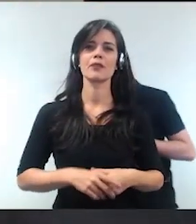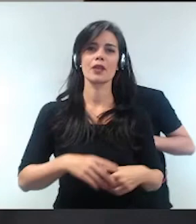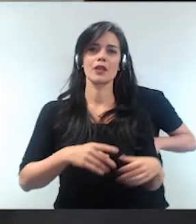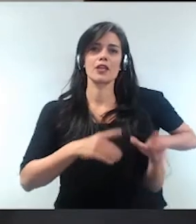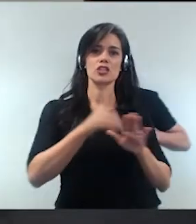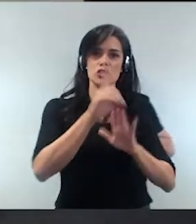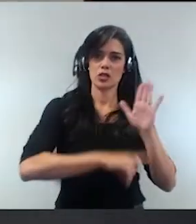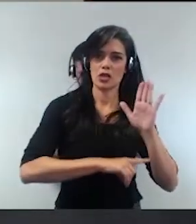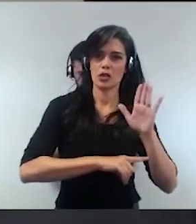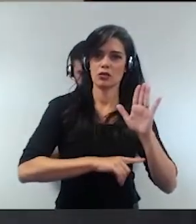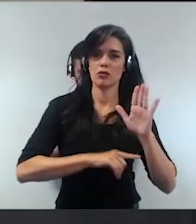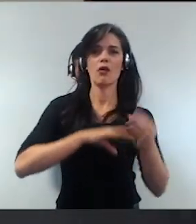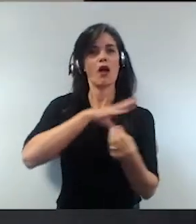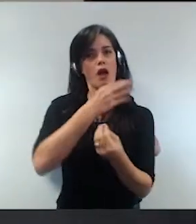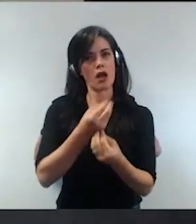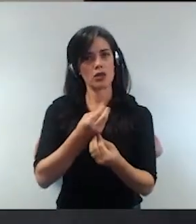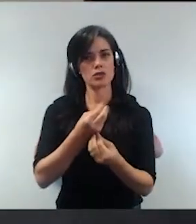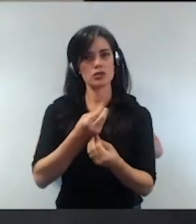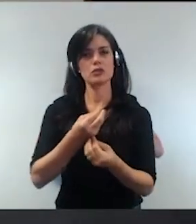política e arte.